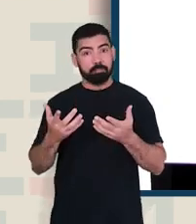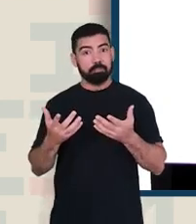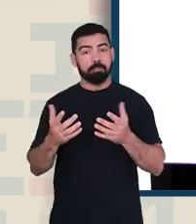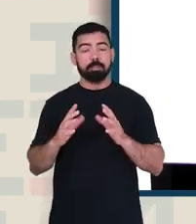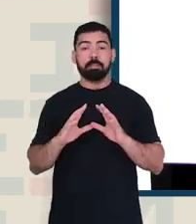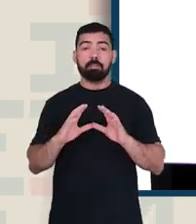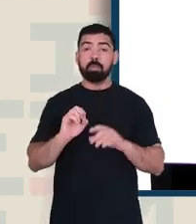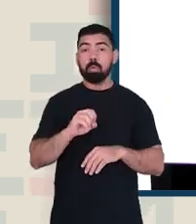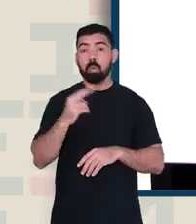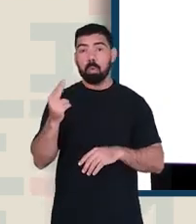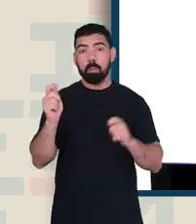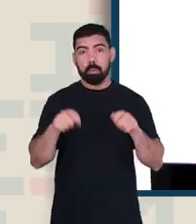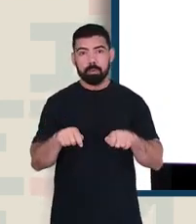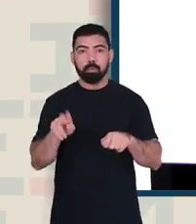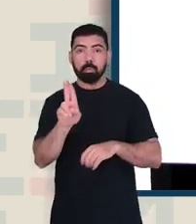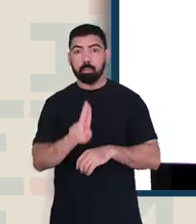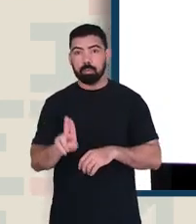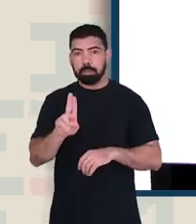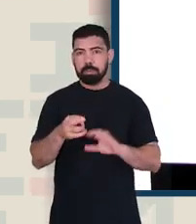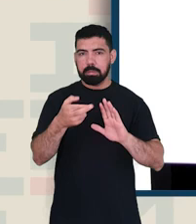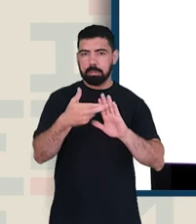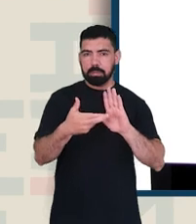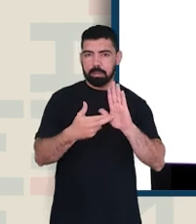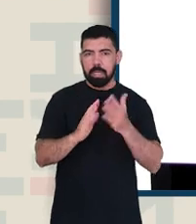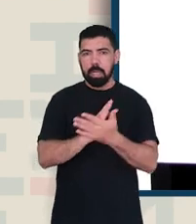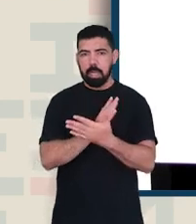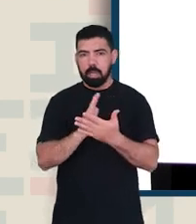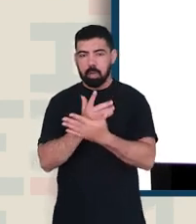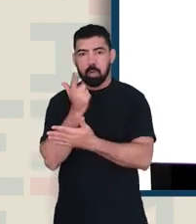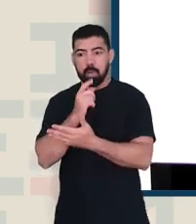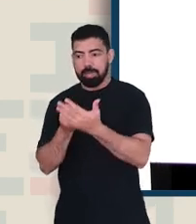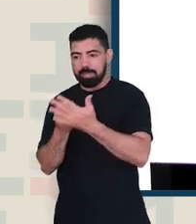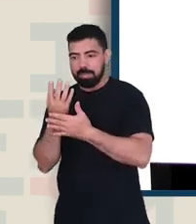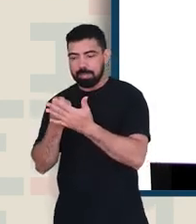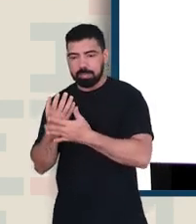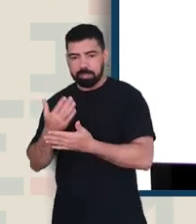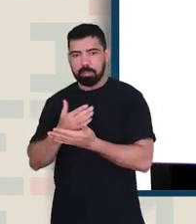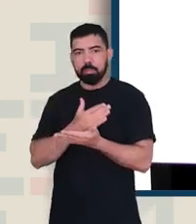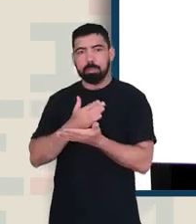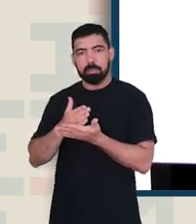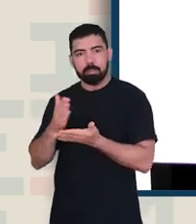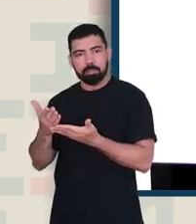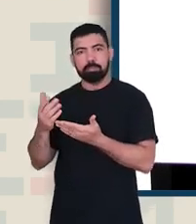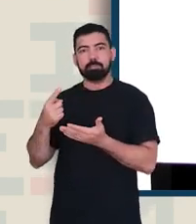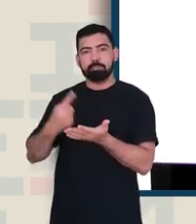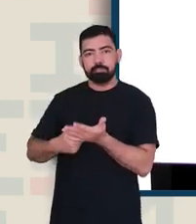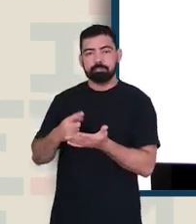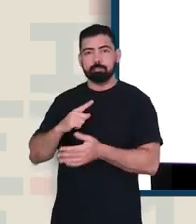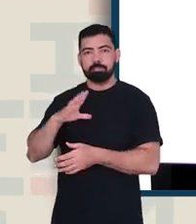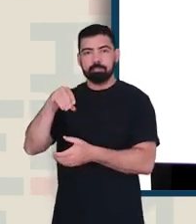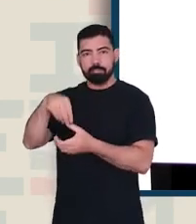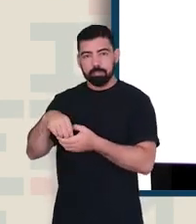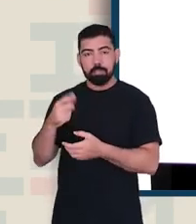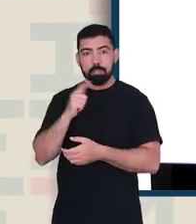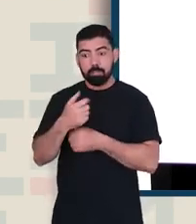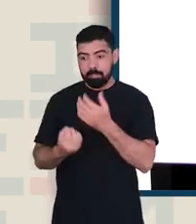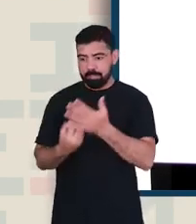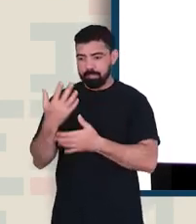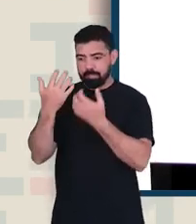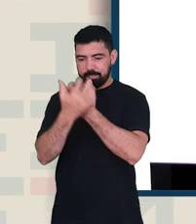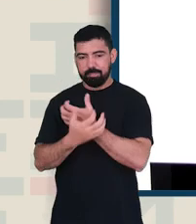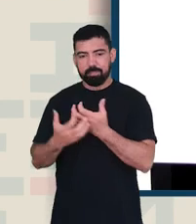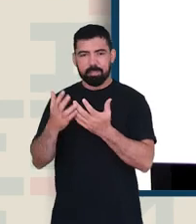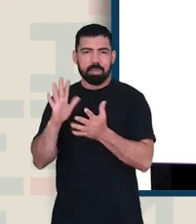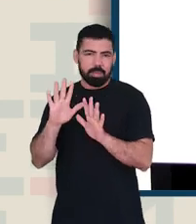pouquinho, ou pode ser a partir de alguns princípios mais ou menos já estabelecidos para então navegar